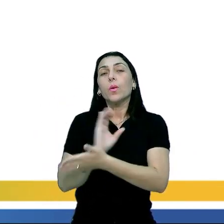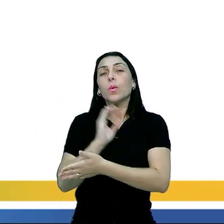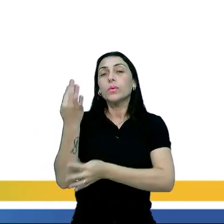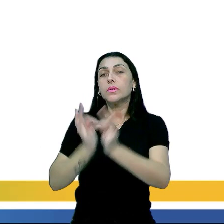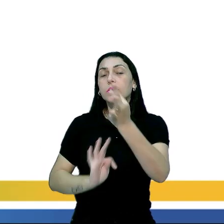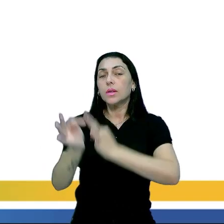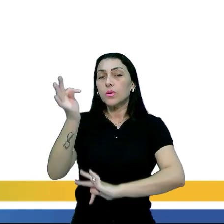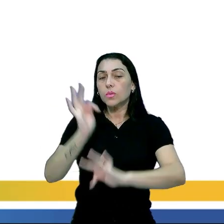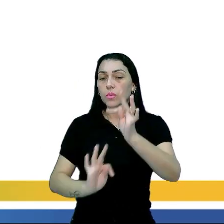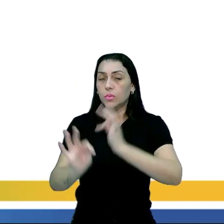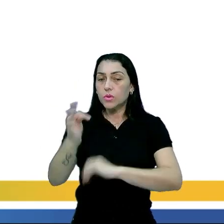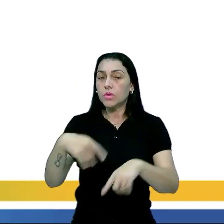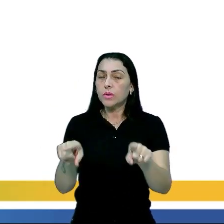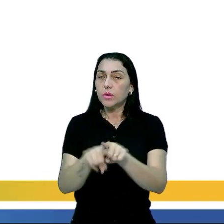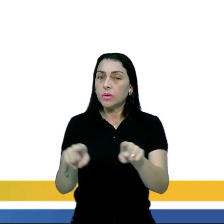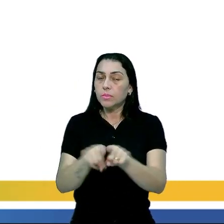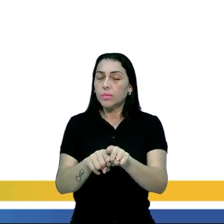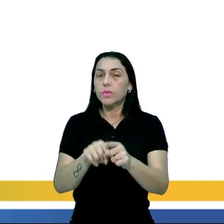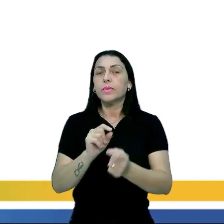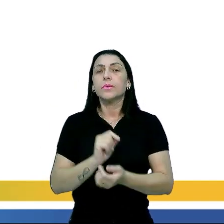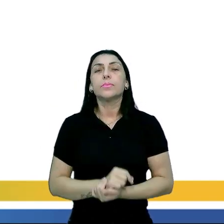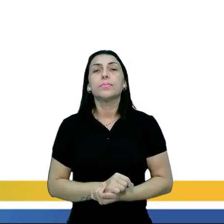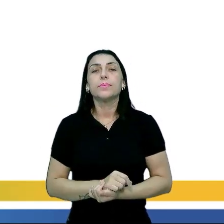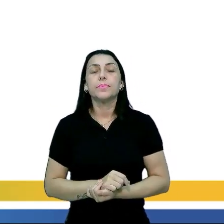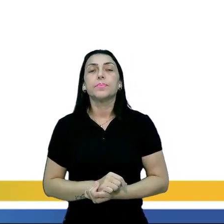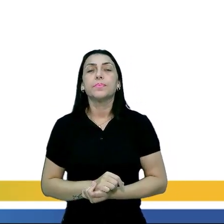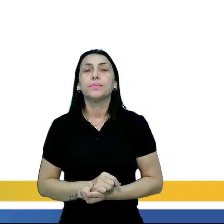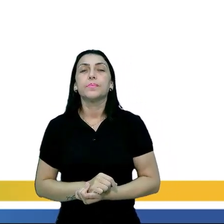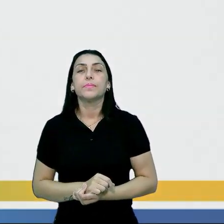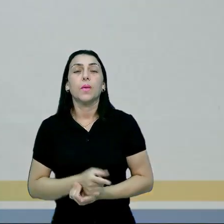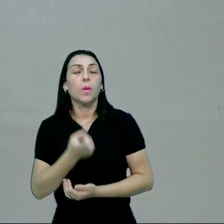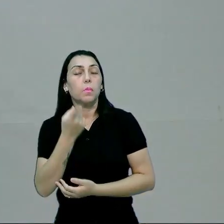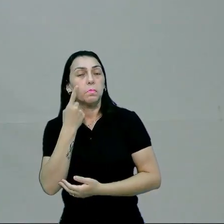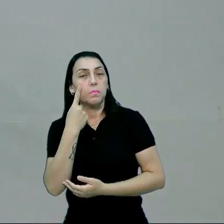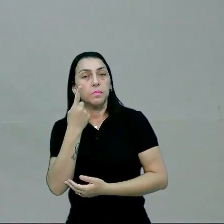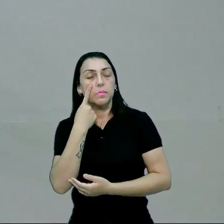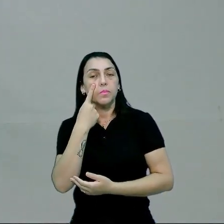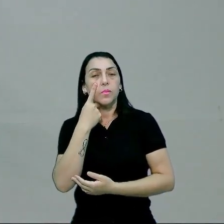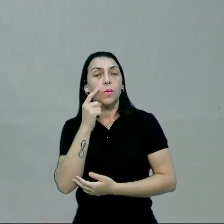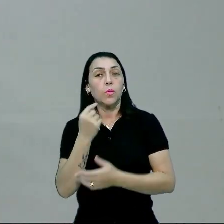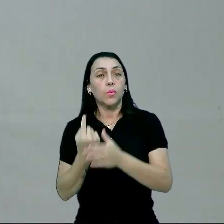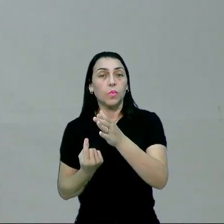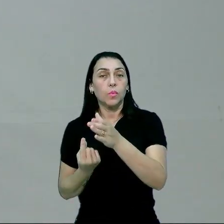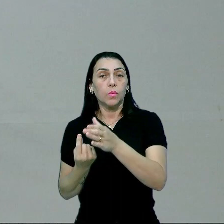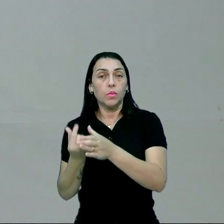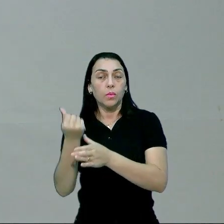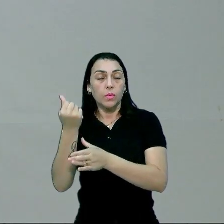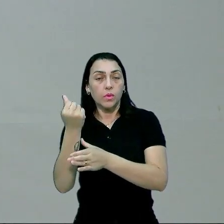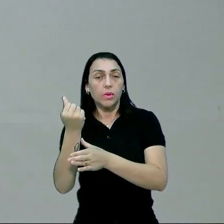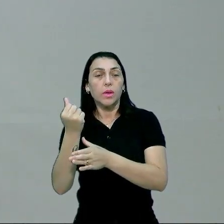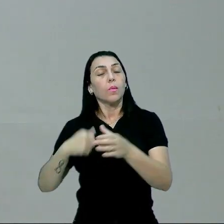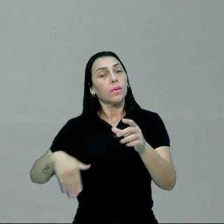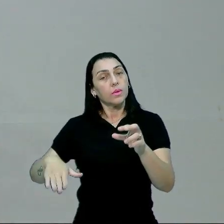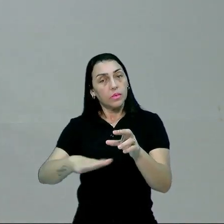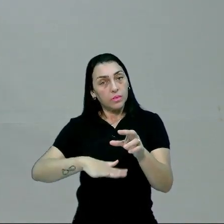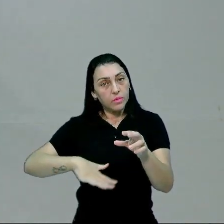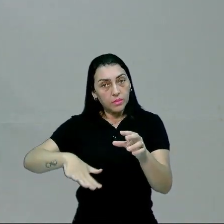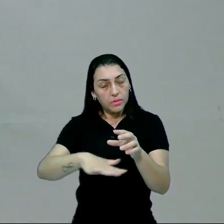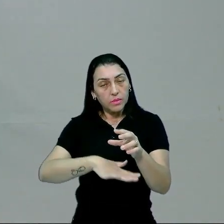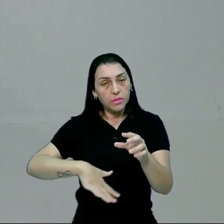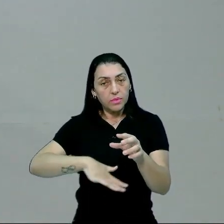abaixo ponderando recursos e tecnologia. Olha só, o capitalismo ele é uma